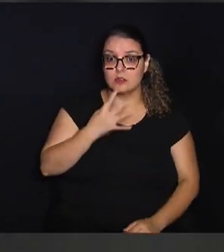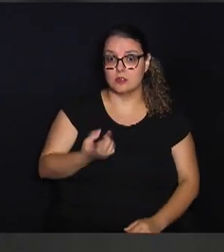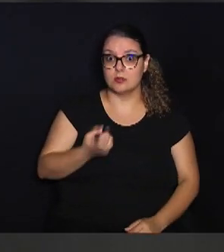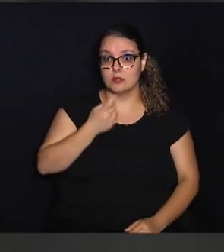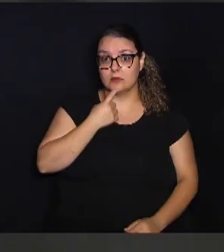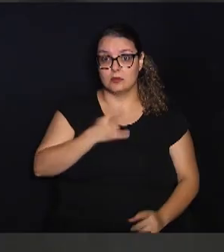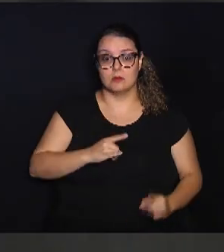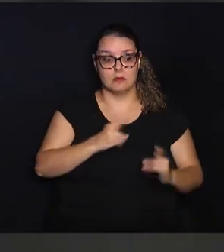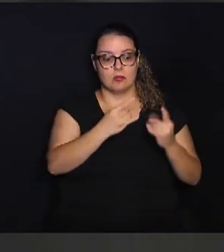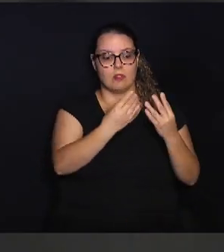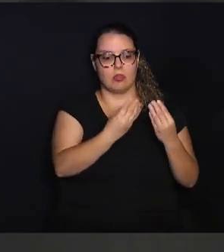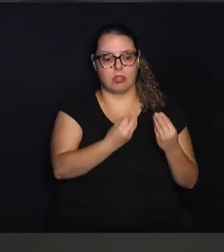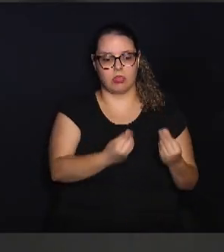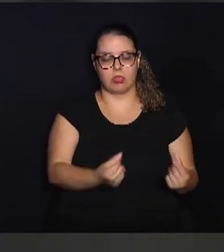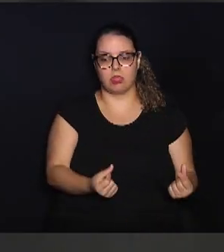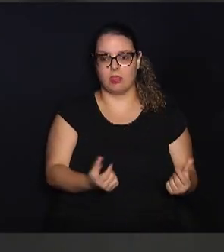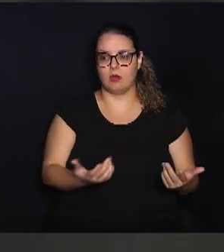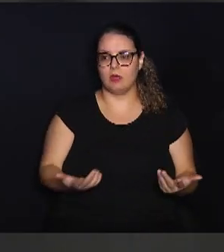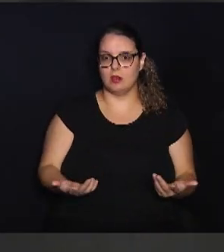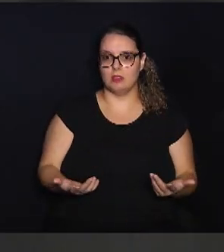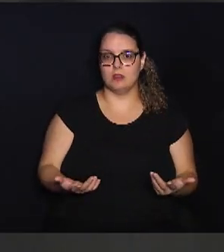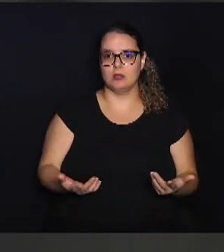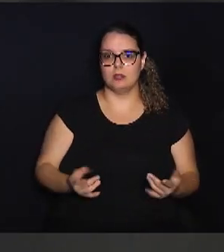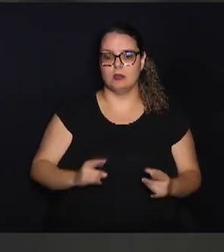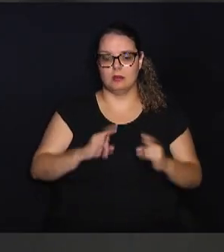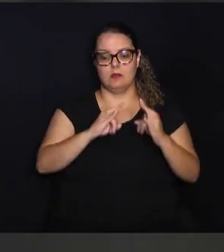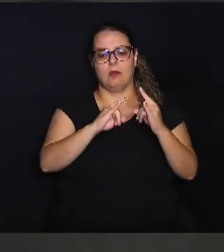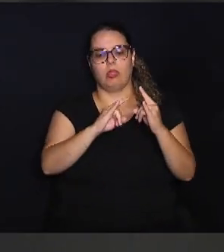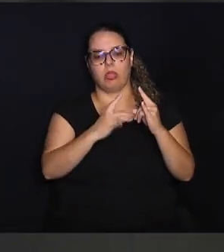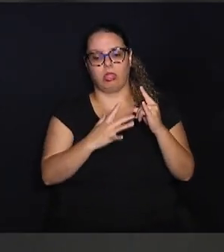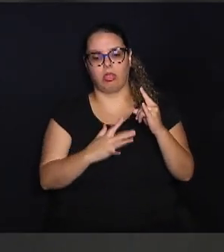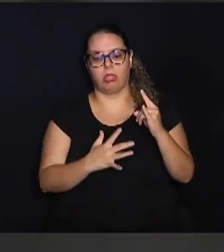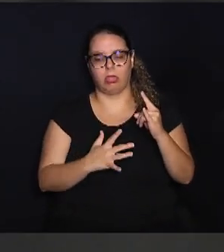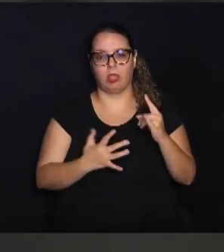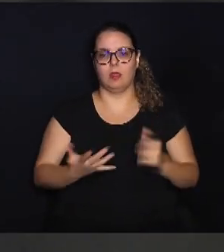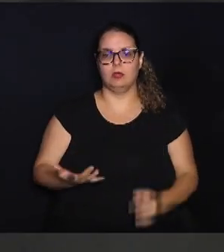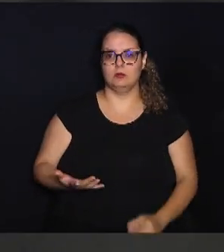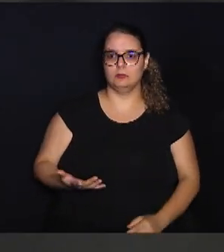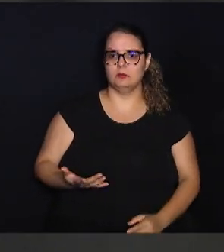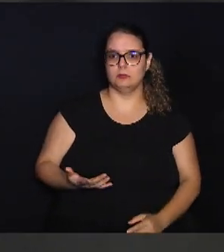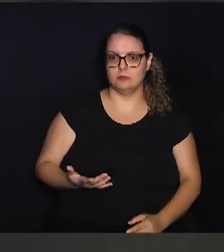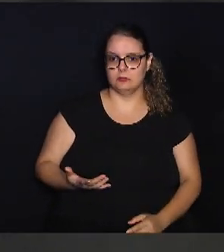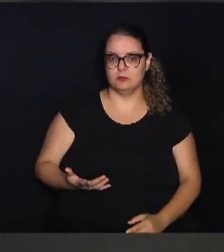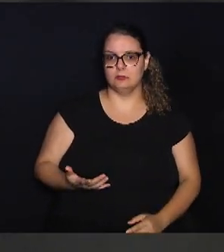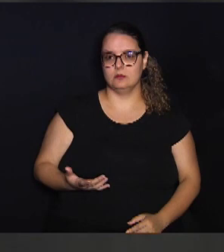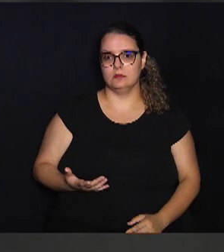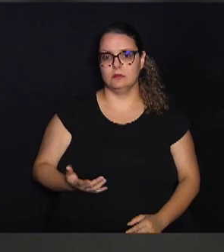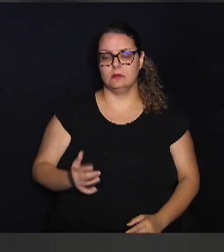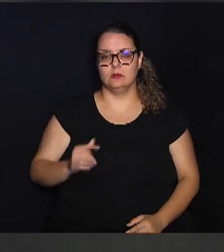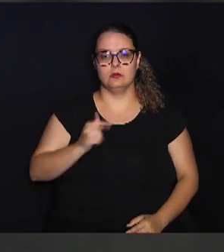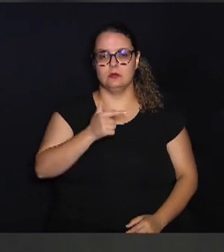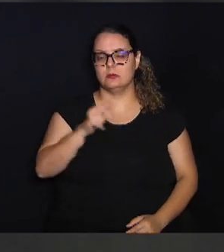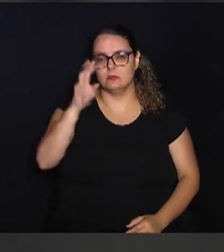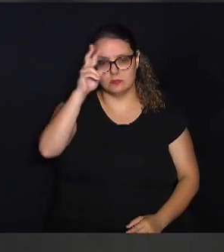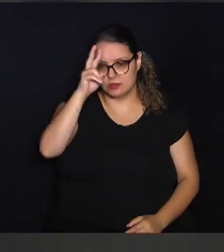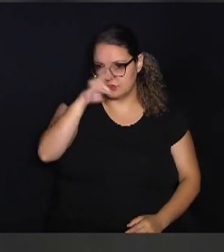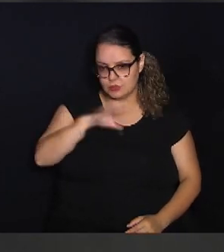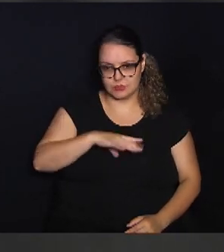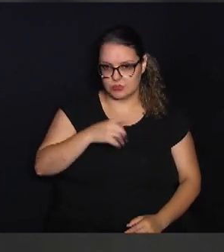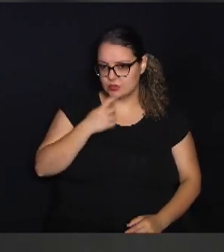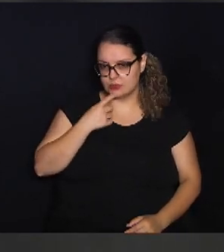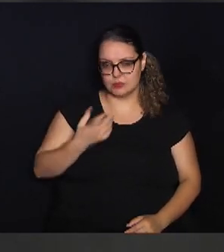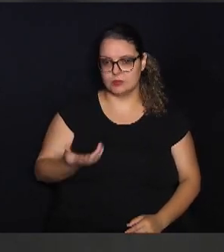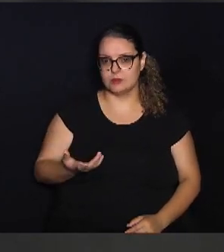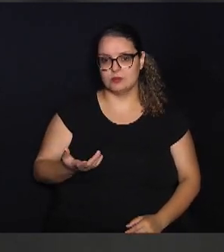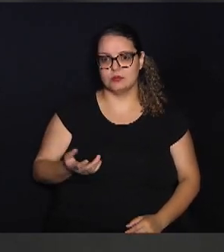prédios degradados, caindo aos pedaços, totalmente... Não existe história na cidade de Campinas em